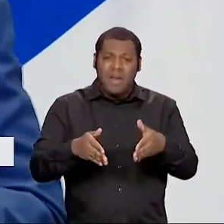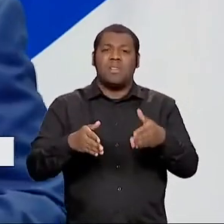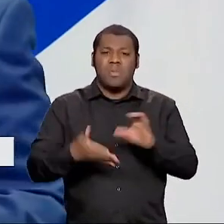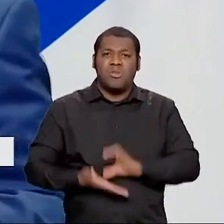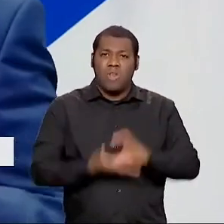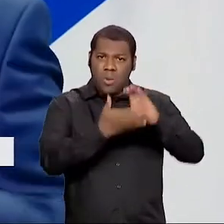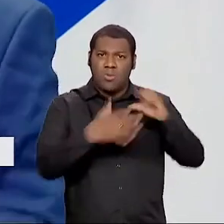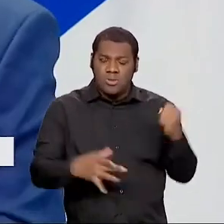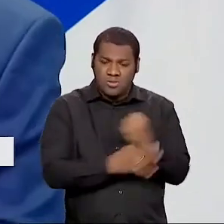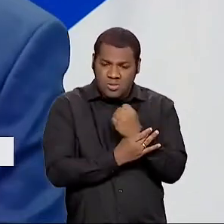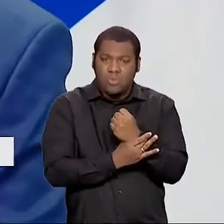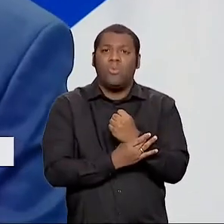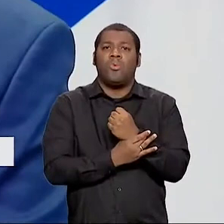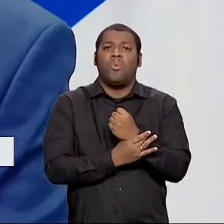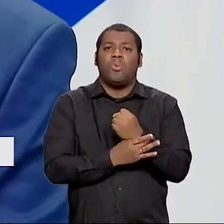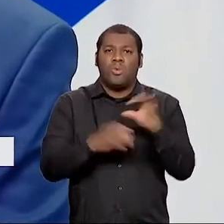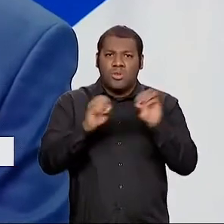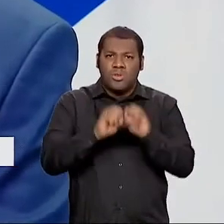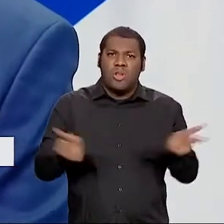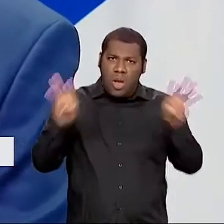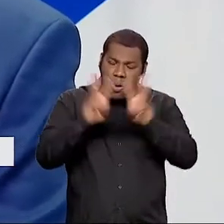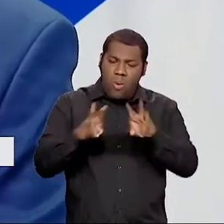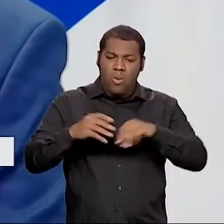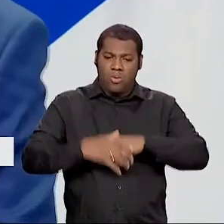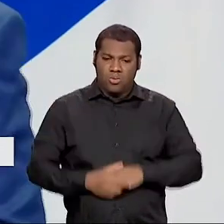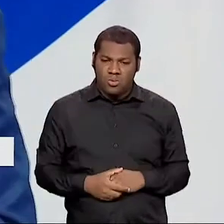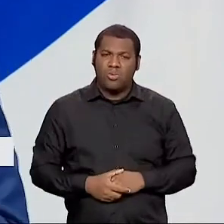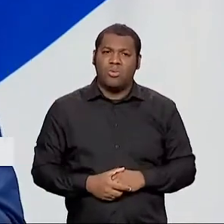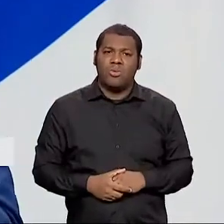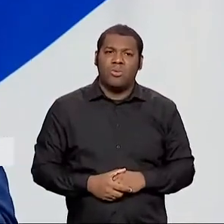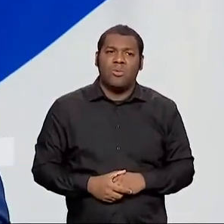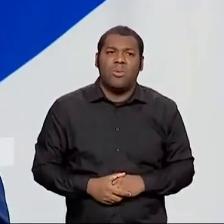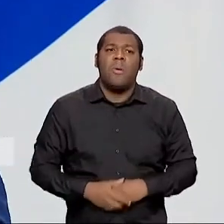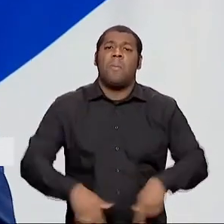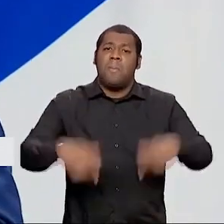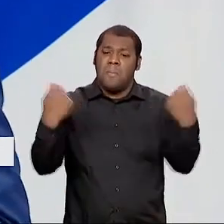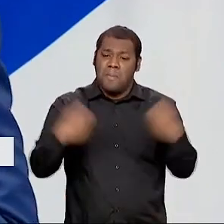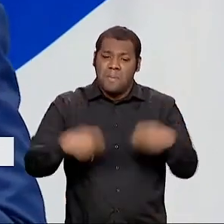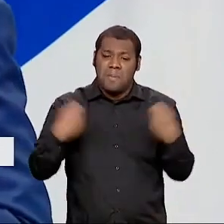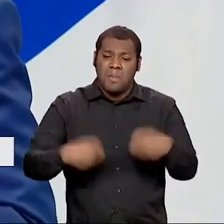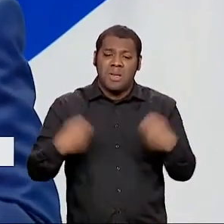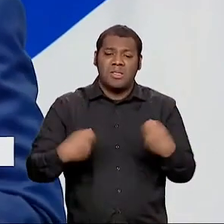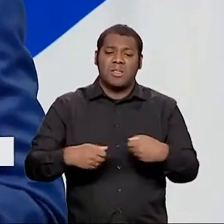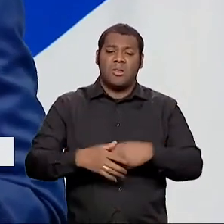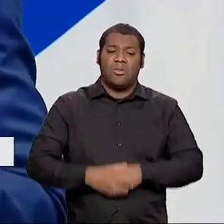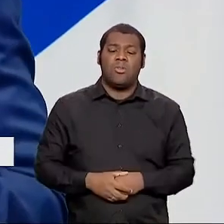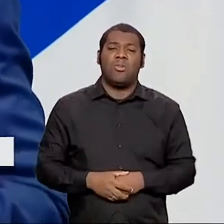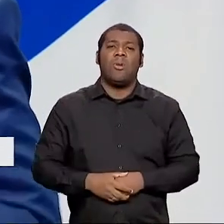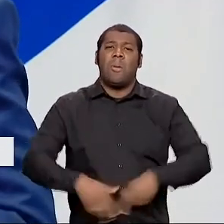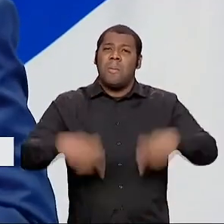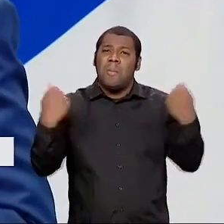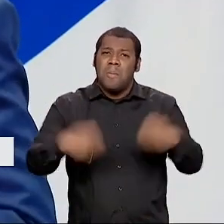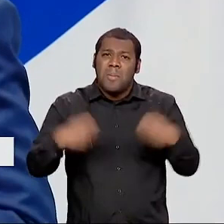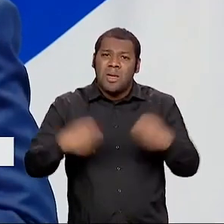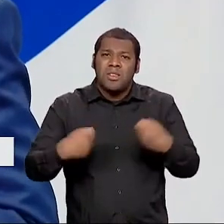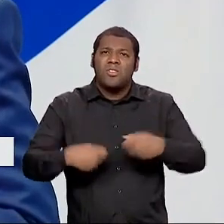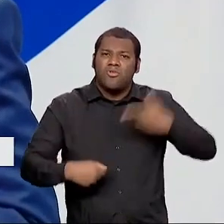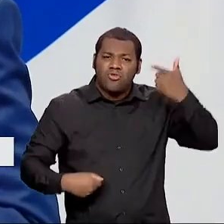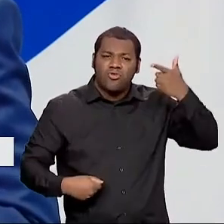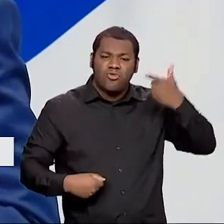esteja, que o Brasil não esteja. Sabe? Então, é preciso a gente